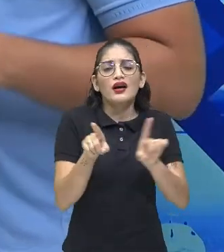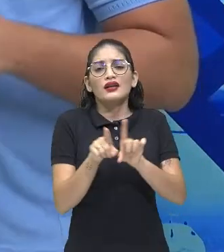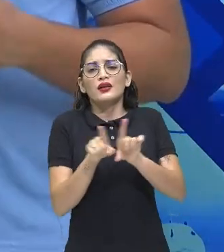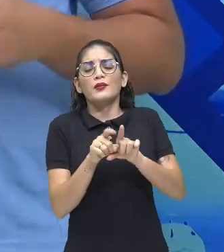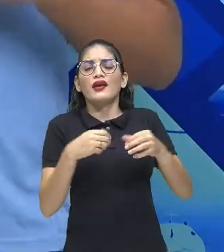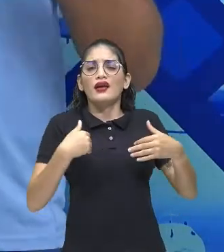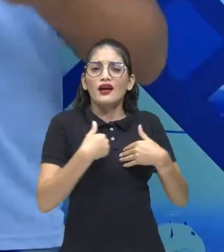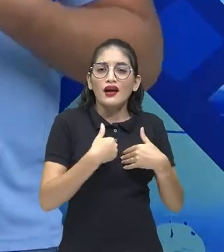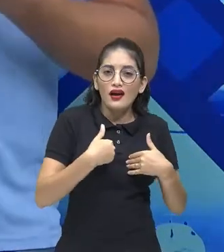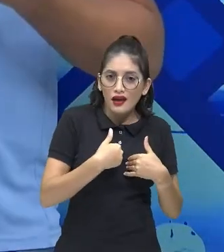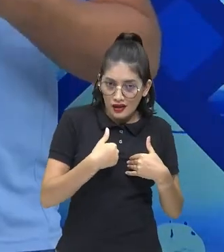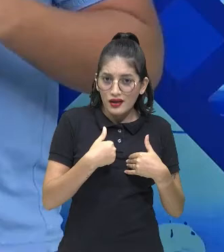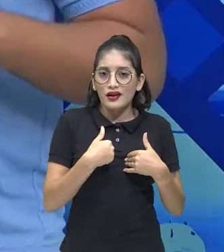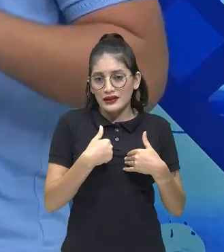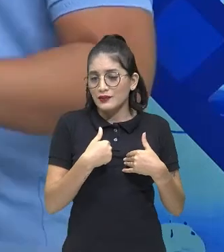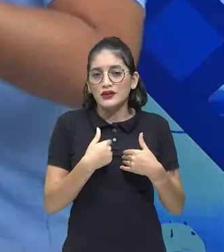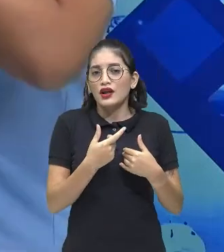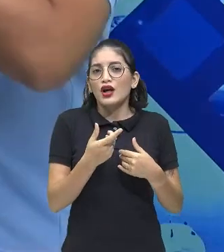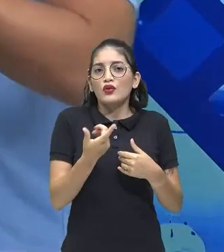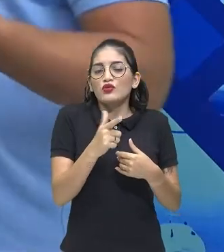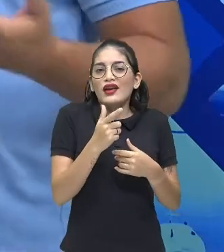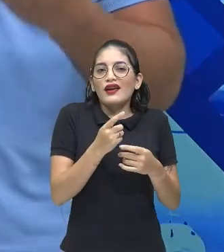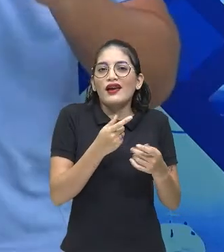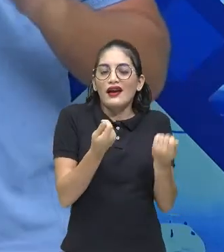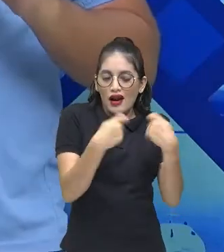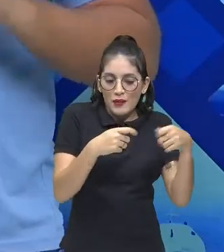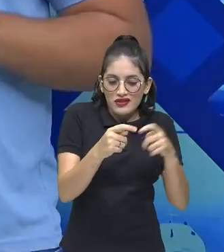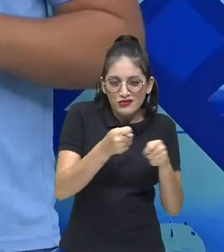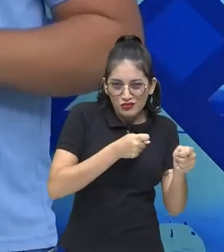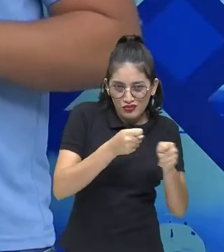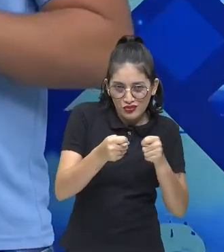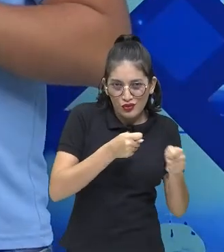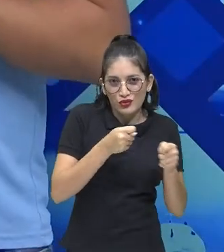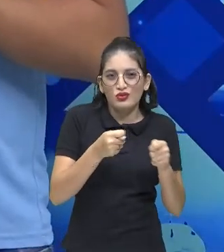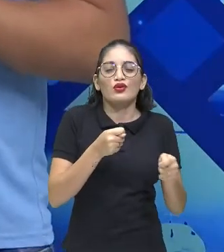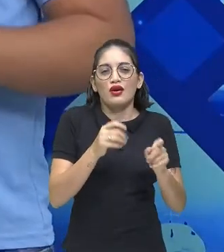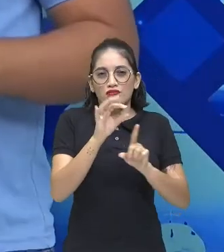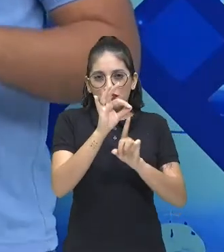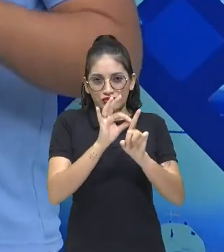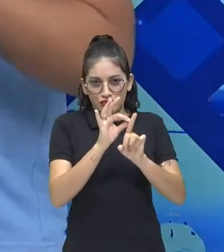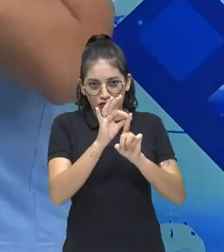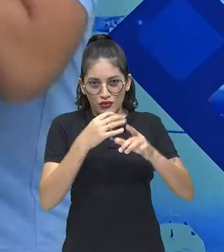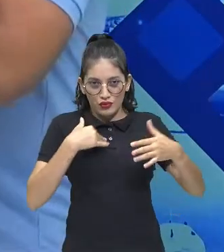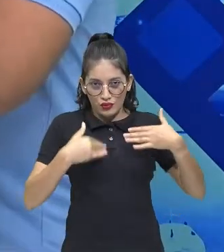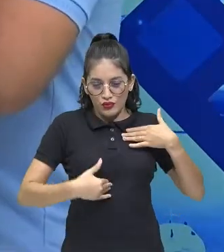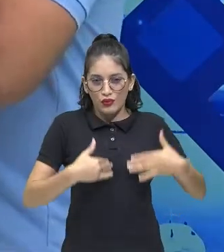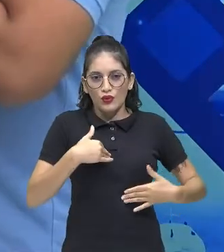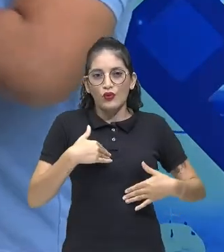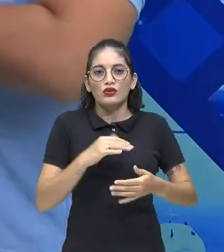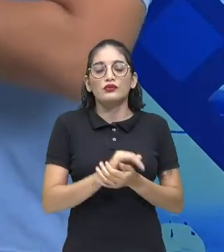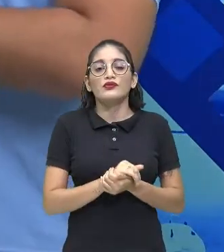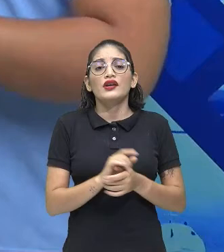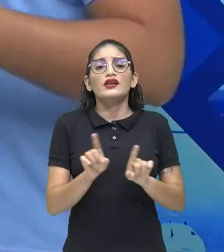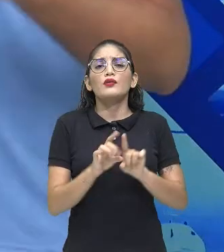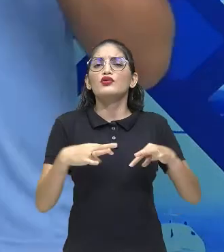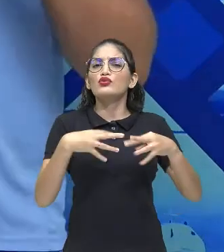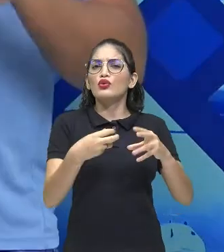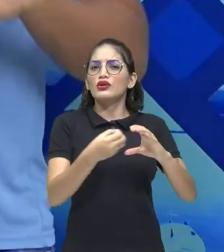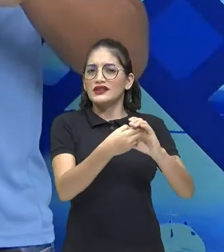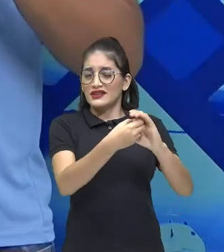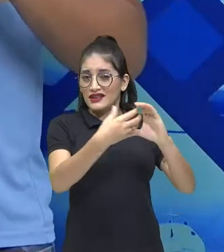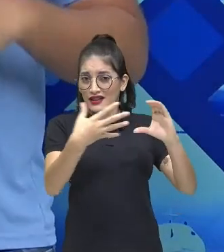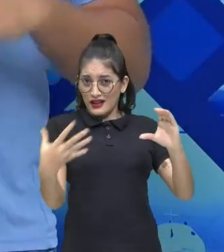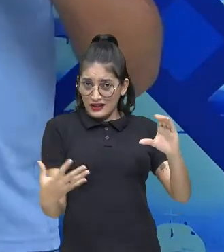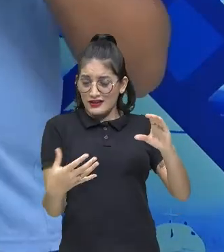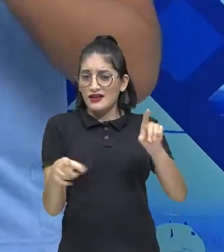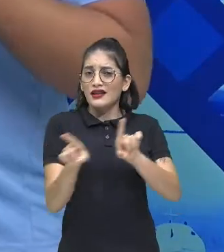animais ectotérmicos, ou seja, que não conseguem controlar a temperatura do corpo. Todas essas características, todas